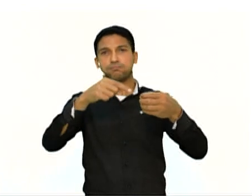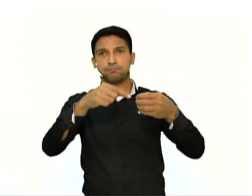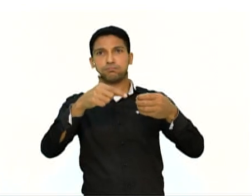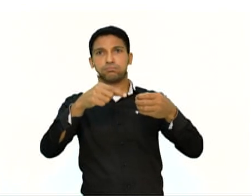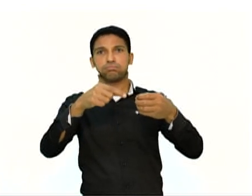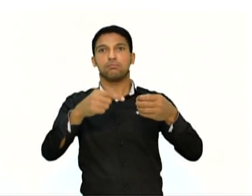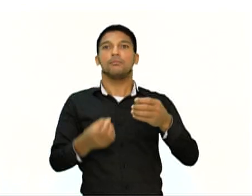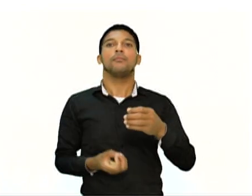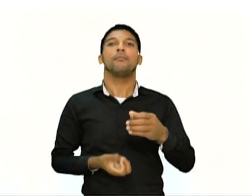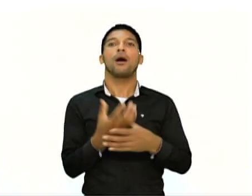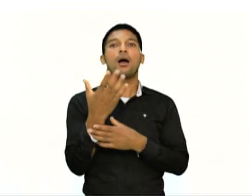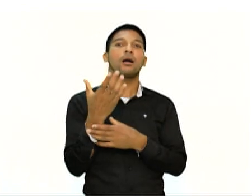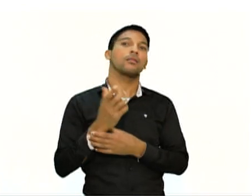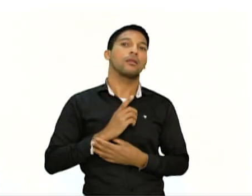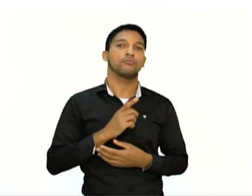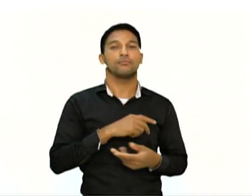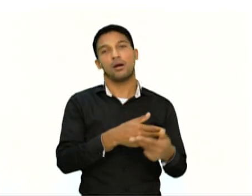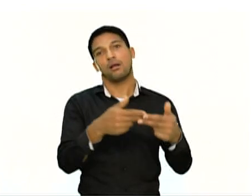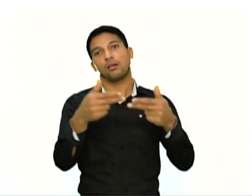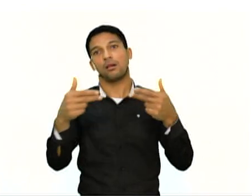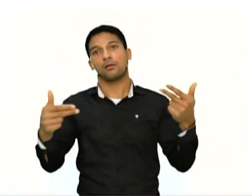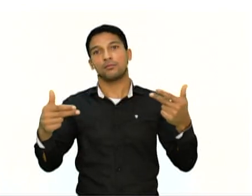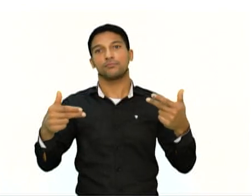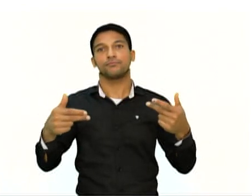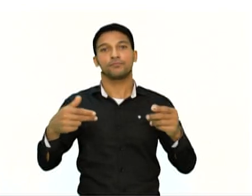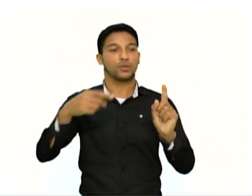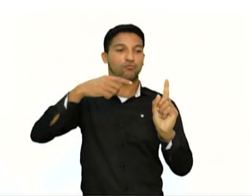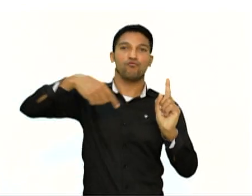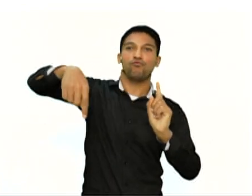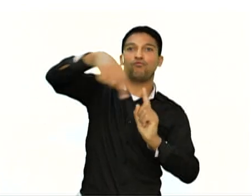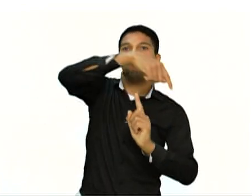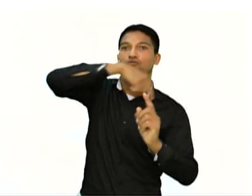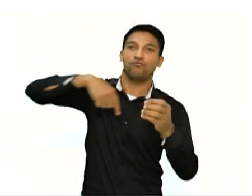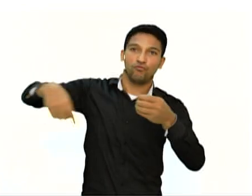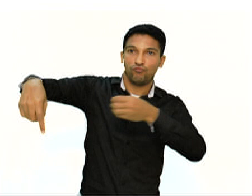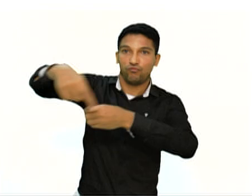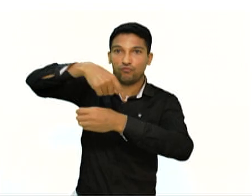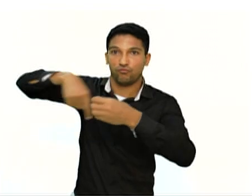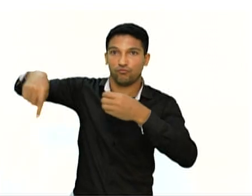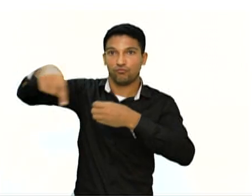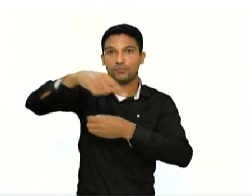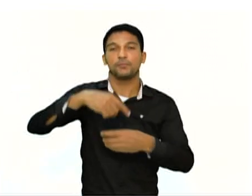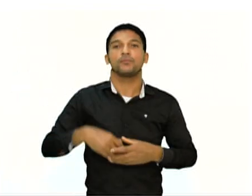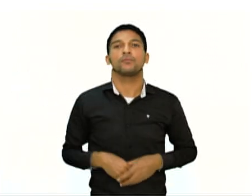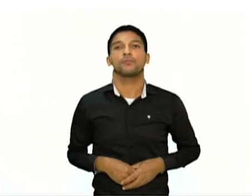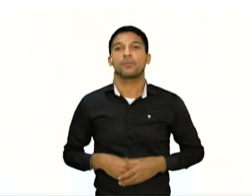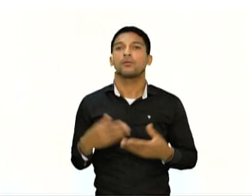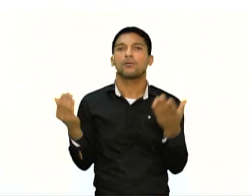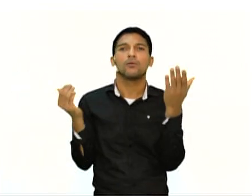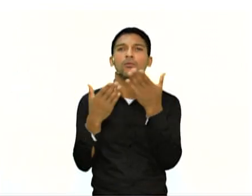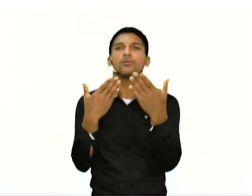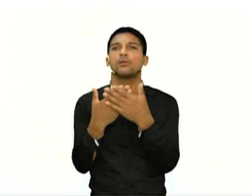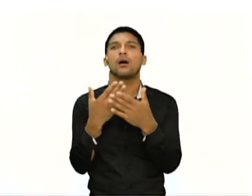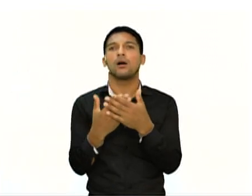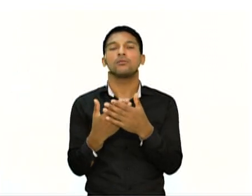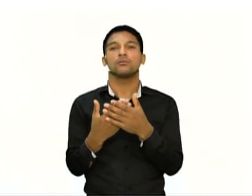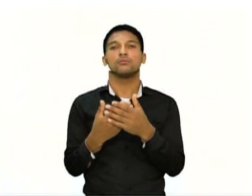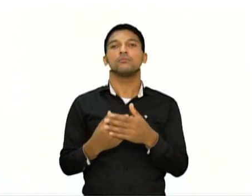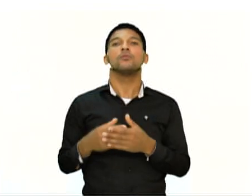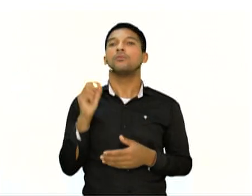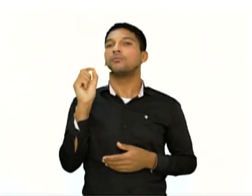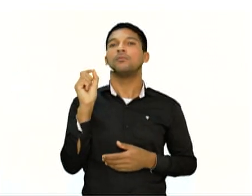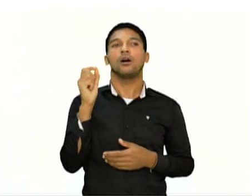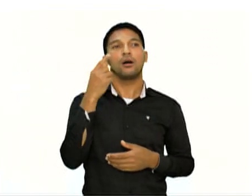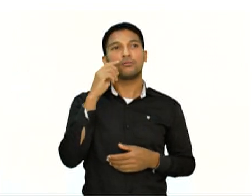res existentia, a parte corpórea e a parte pensante do ser humano. Vimos essa relação dualística, né?